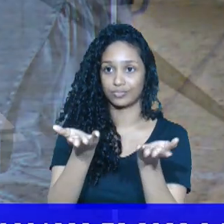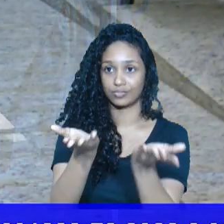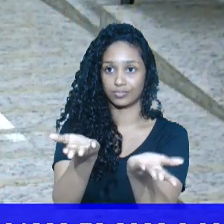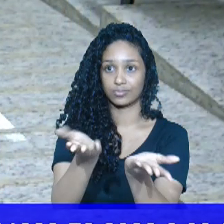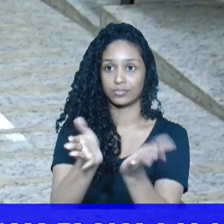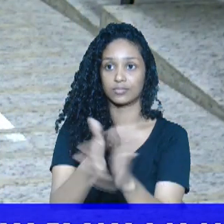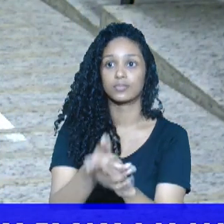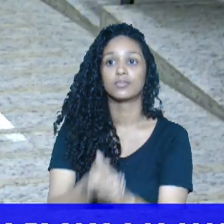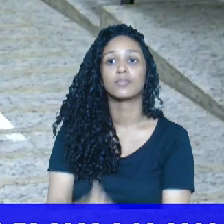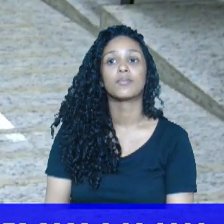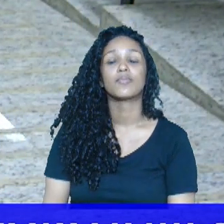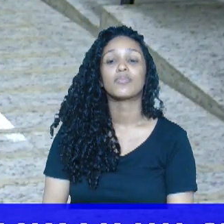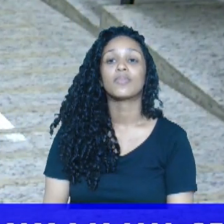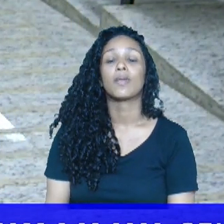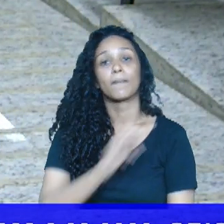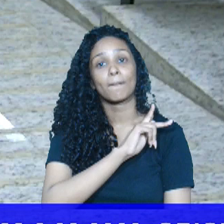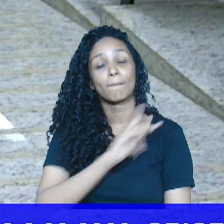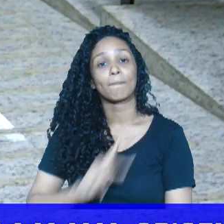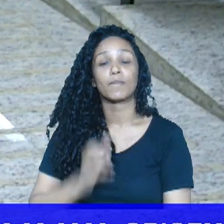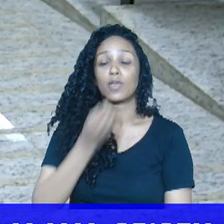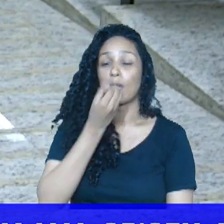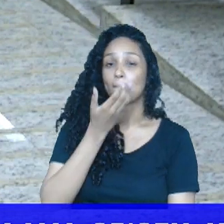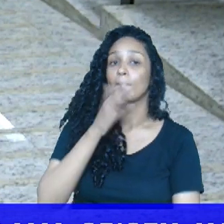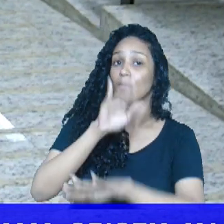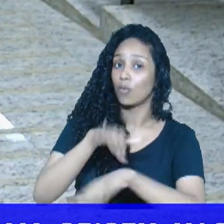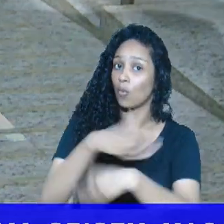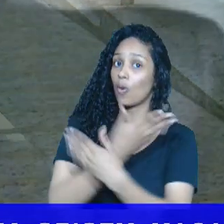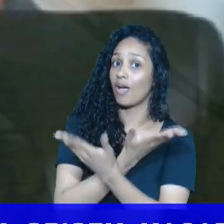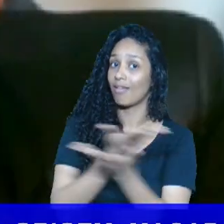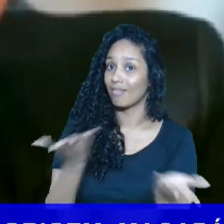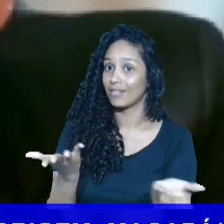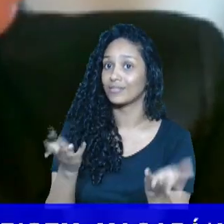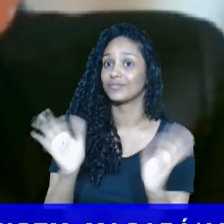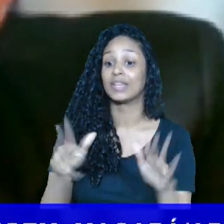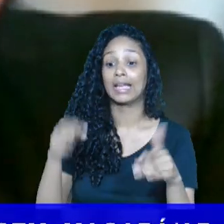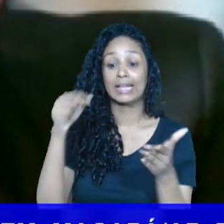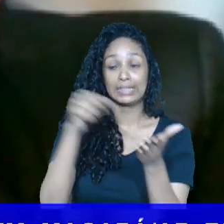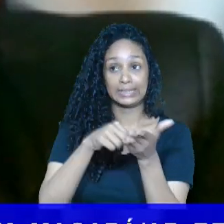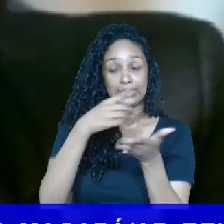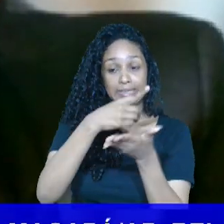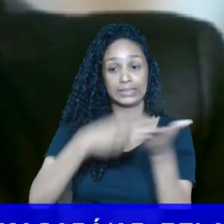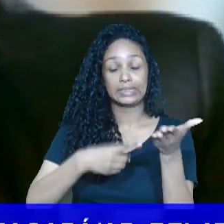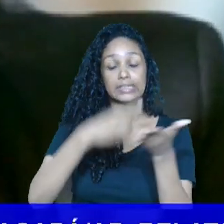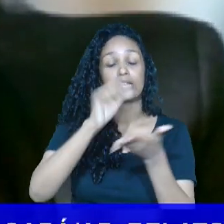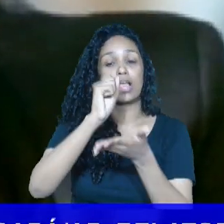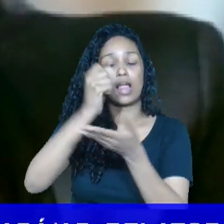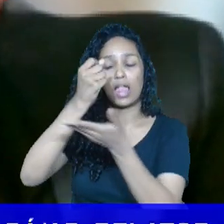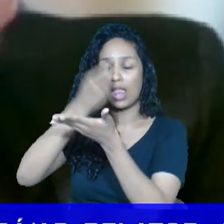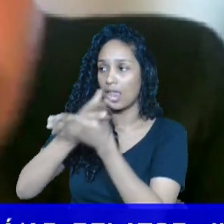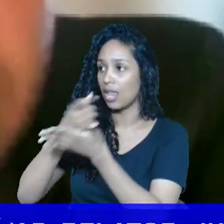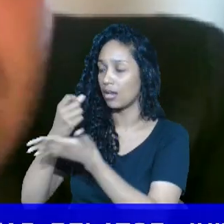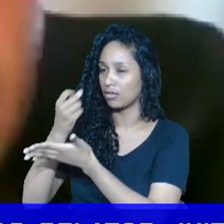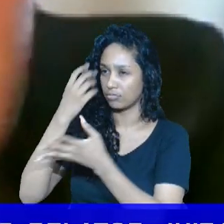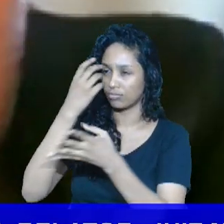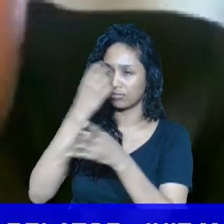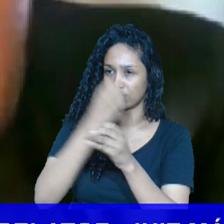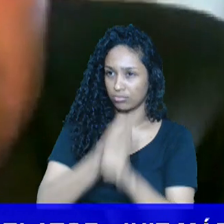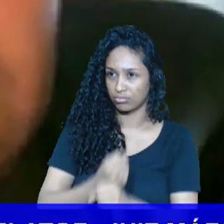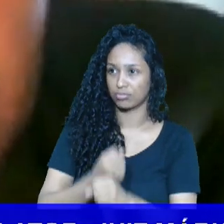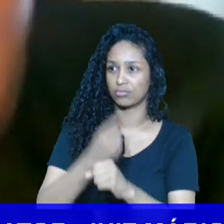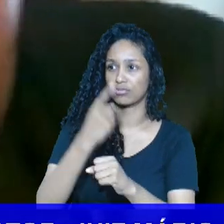palavra. Presidente, boa tarde a todos. Boa tarde. Aqui, presidente, é uma prestação de contas final de